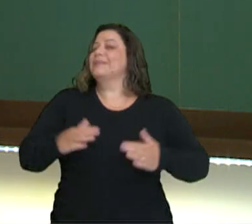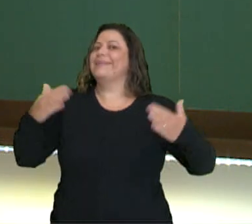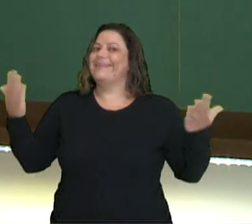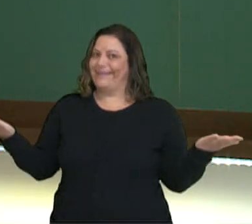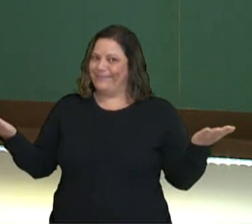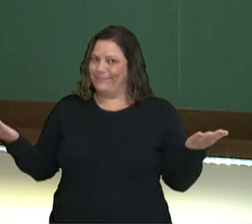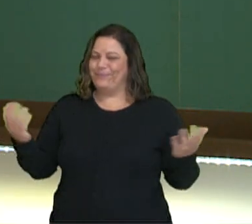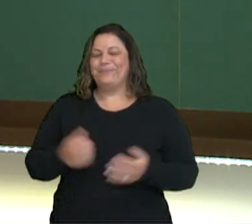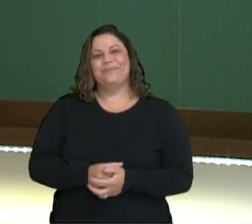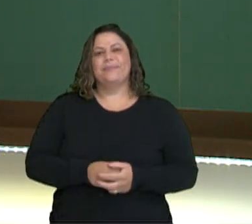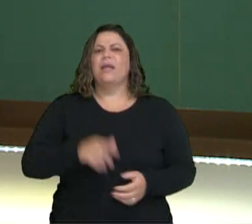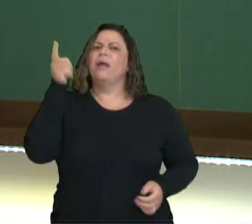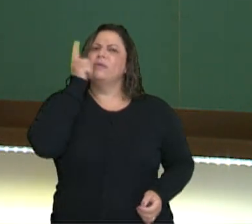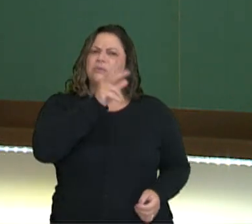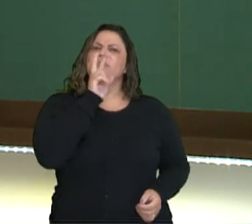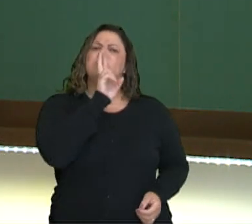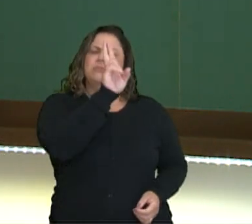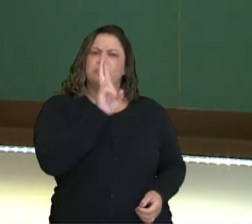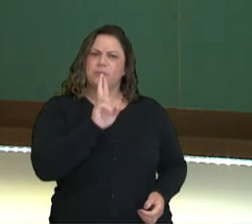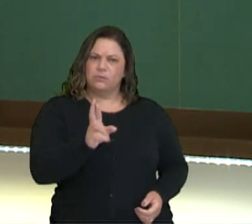aí, pessoal, conseguiu responder?